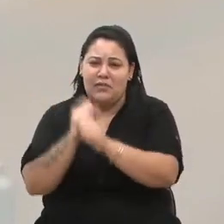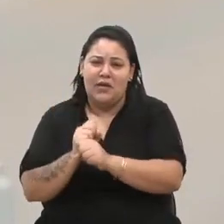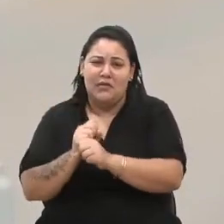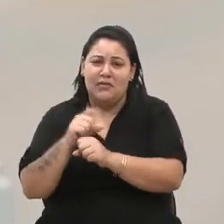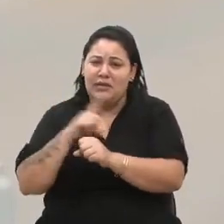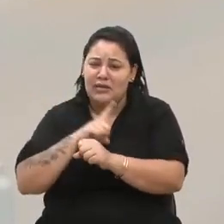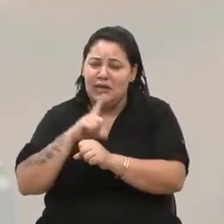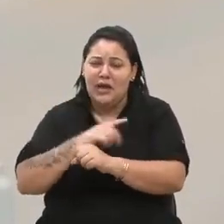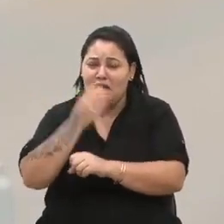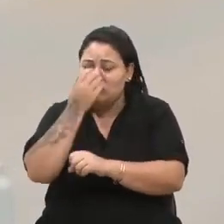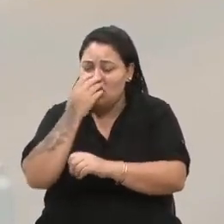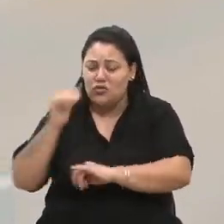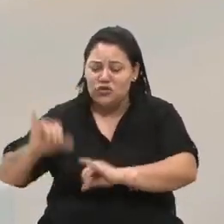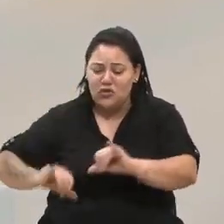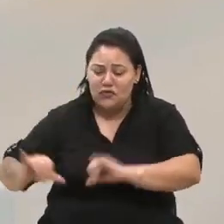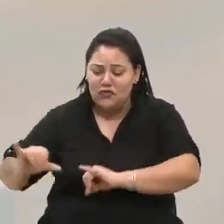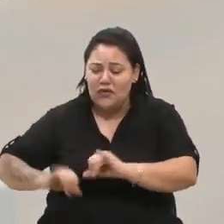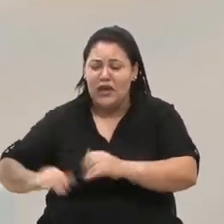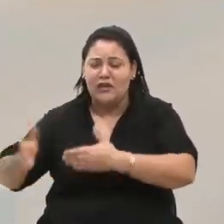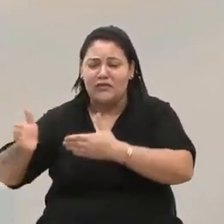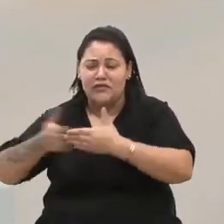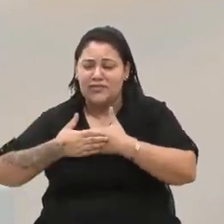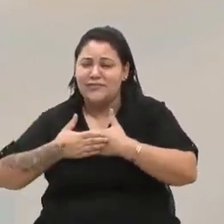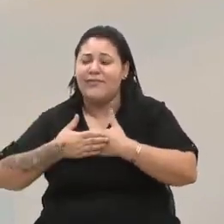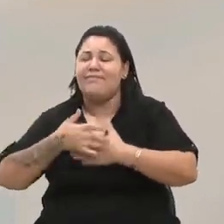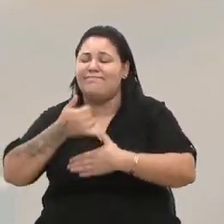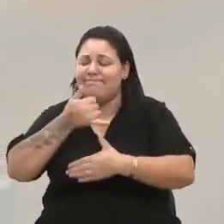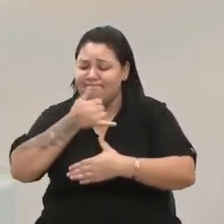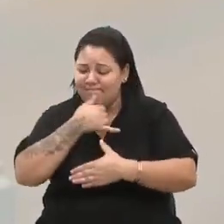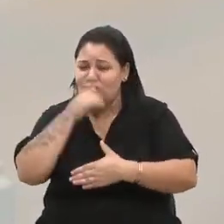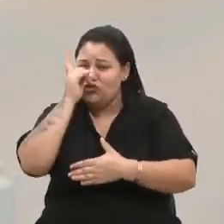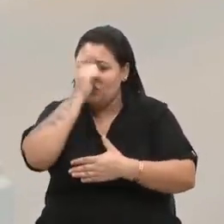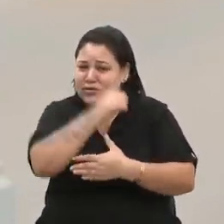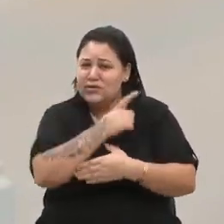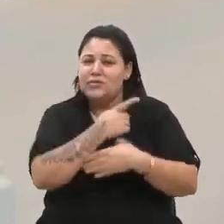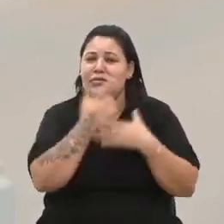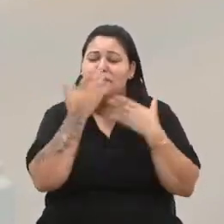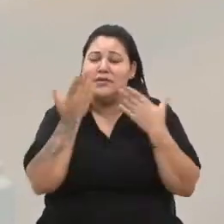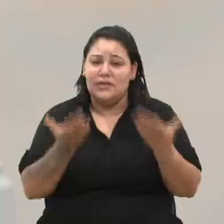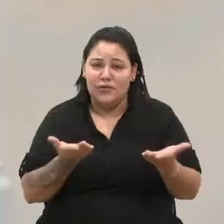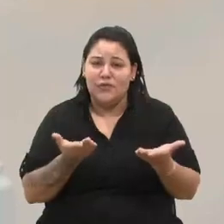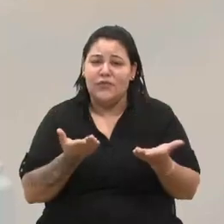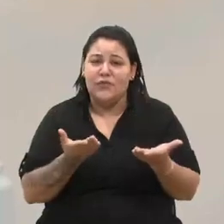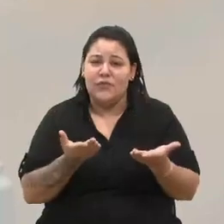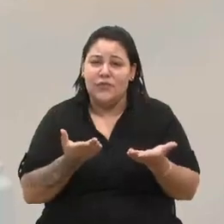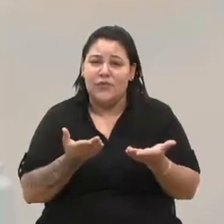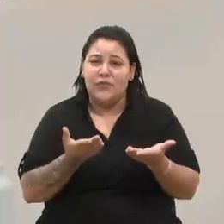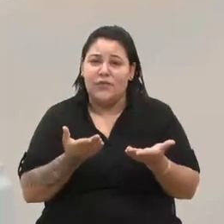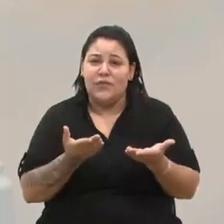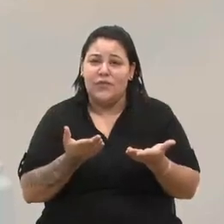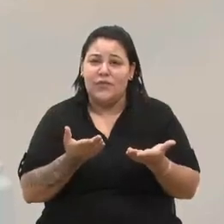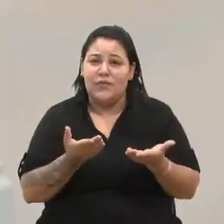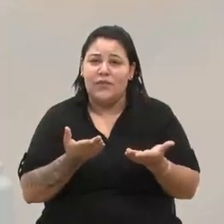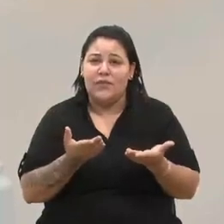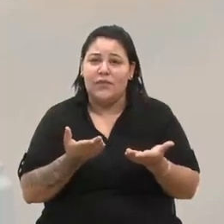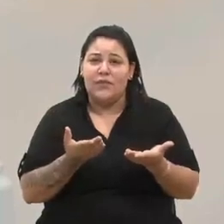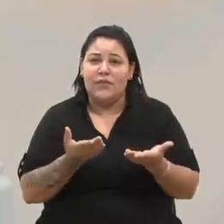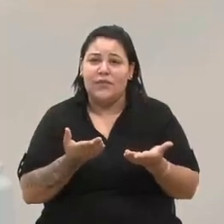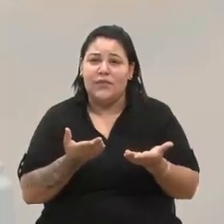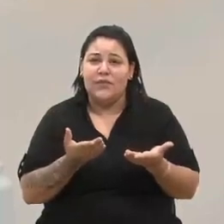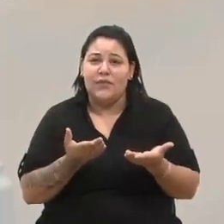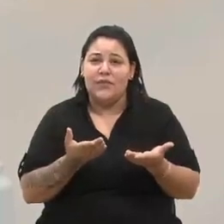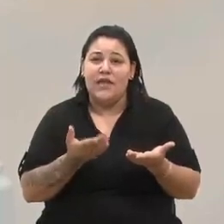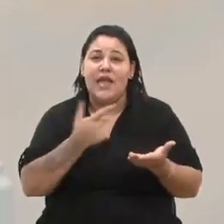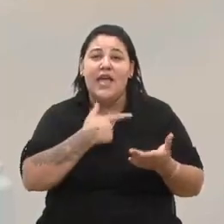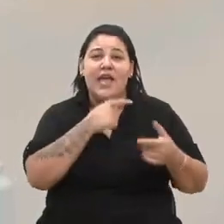apanhando, isso é desagradável, tá? Então, é assim, eu não faço 30 castrações, eu